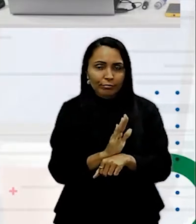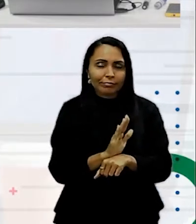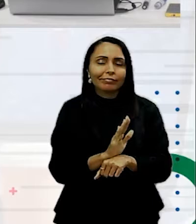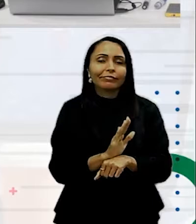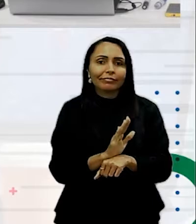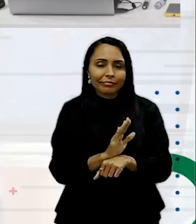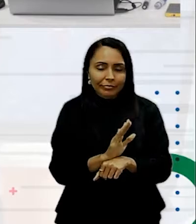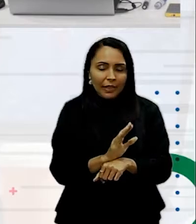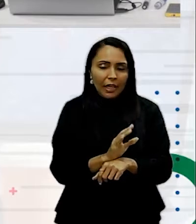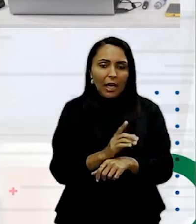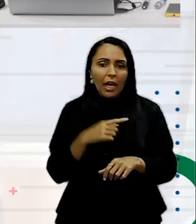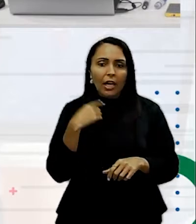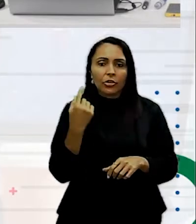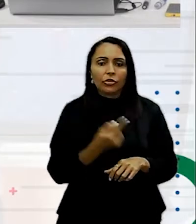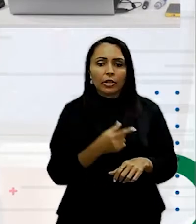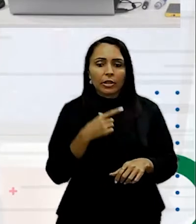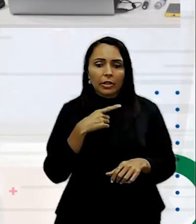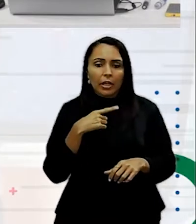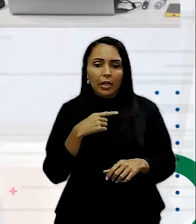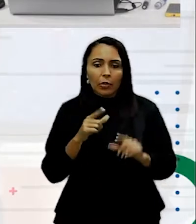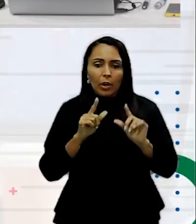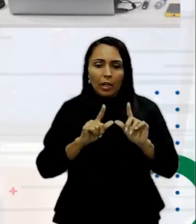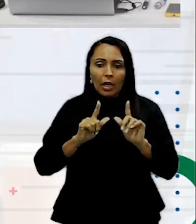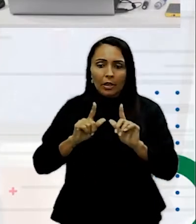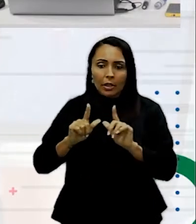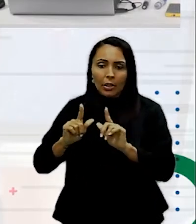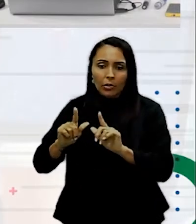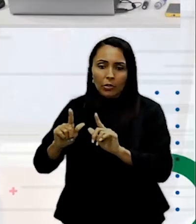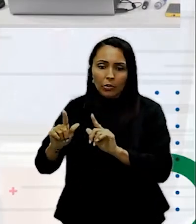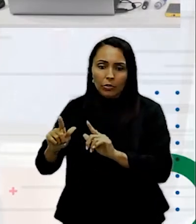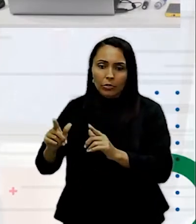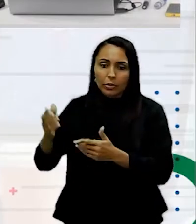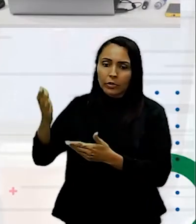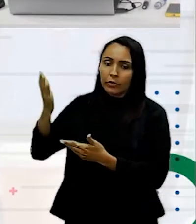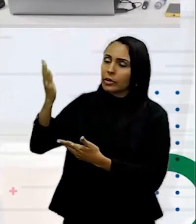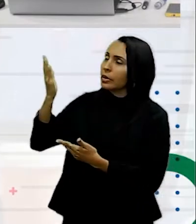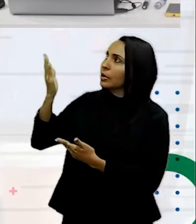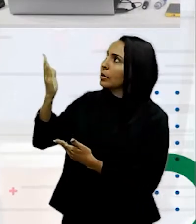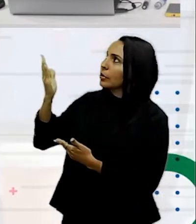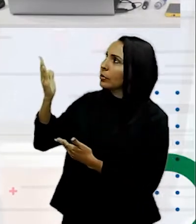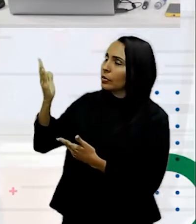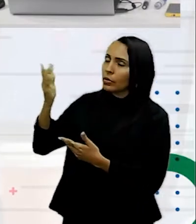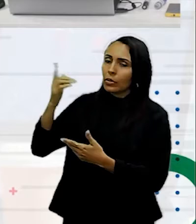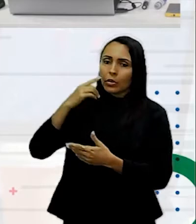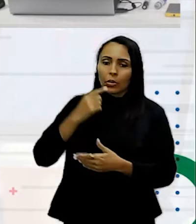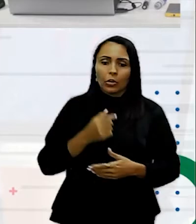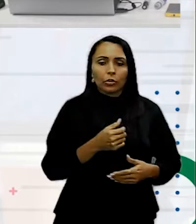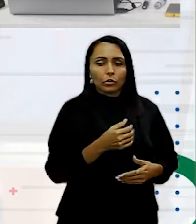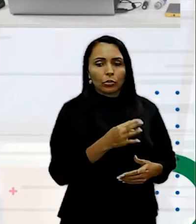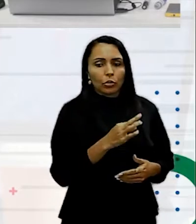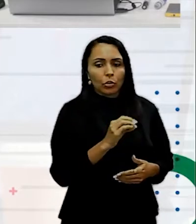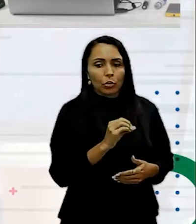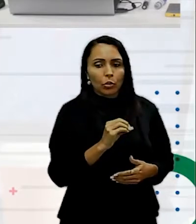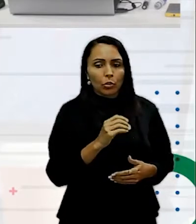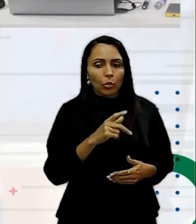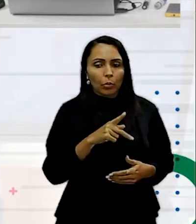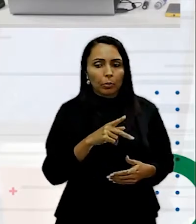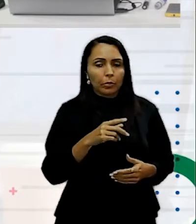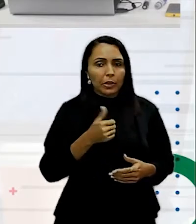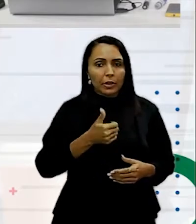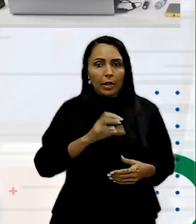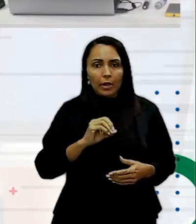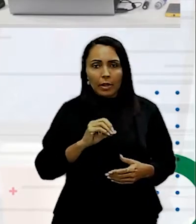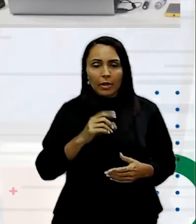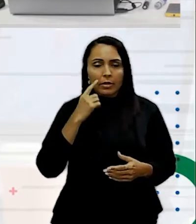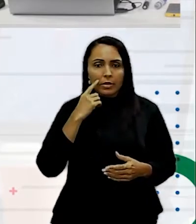abaixo a gente tem os catálogos, né, divididos por exemplo, em alta, top 10, filmes de comédia e por aí vai.